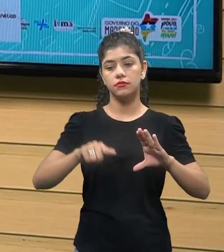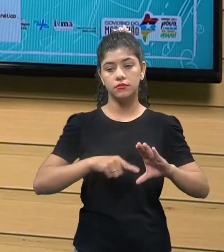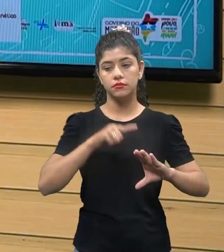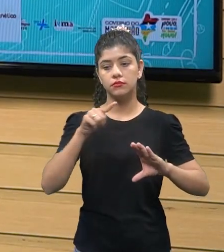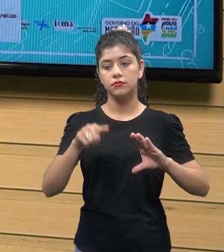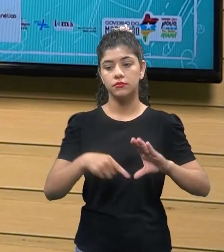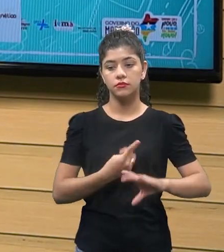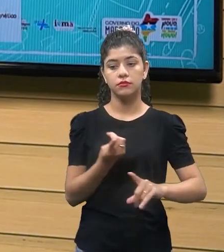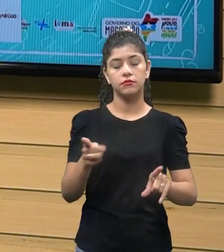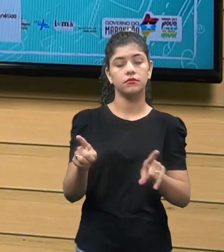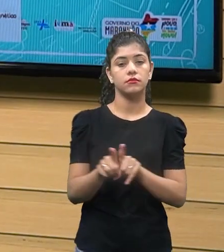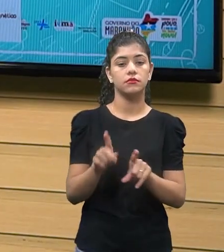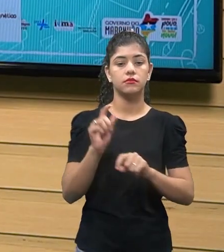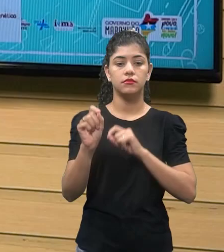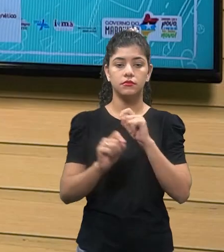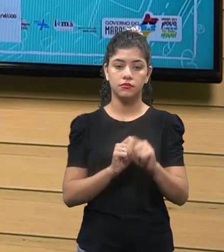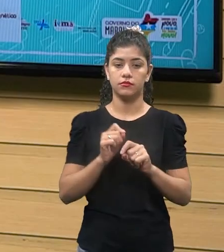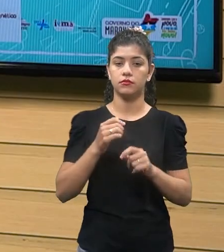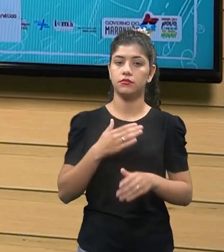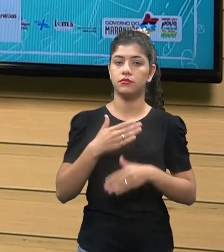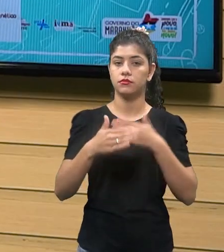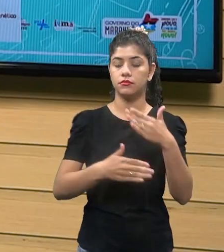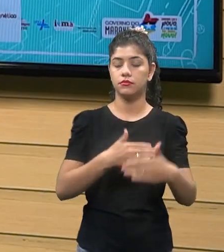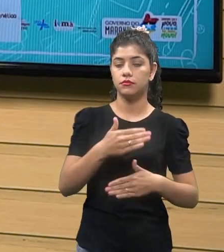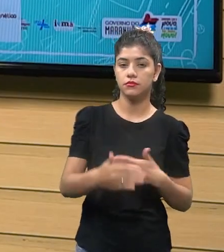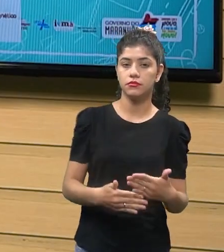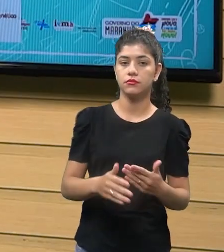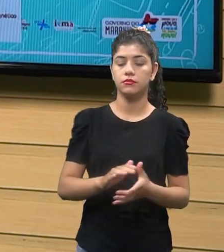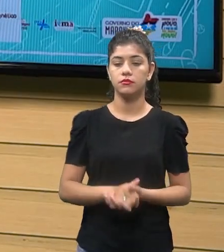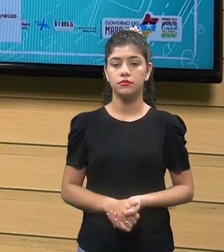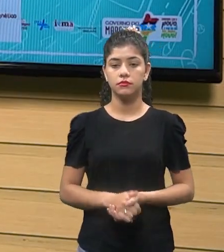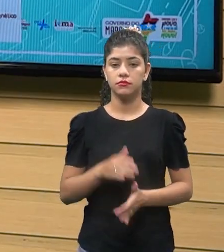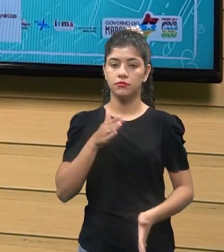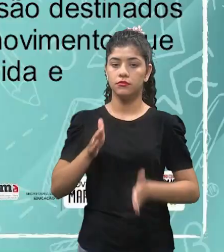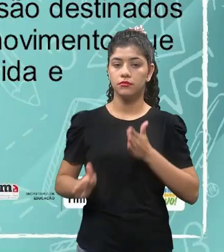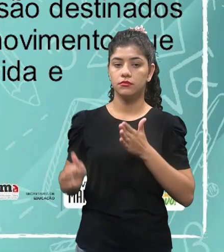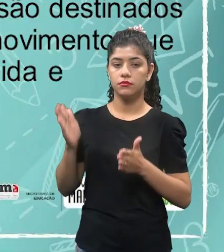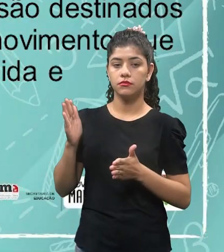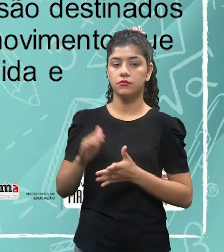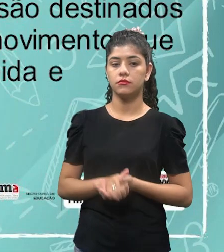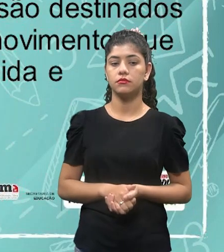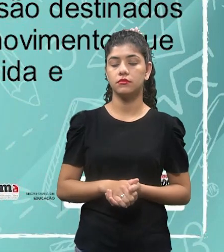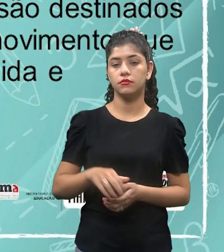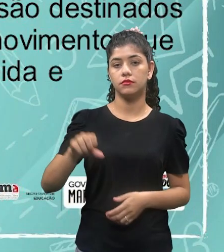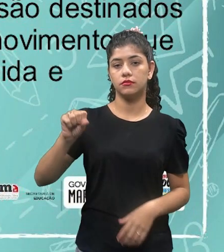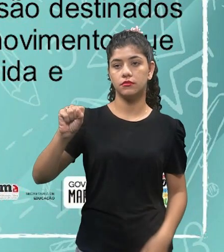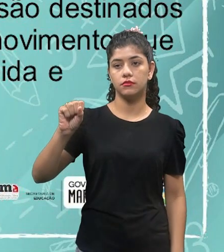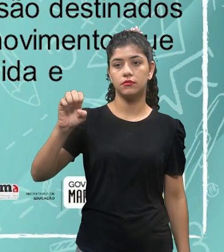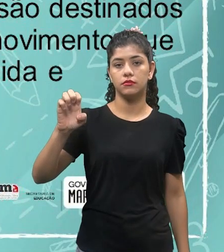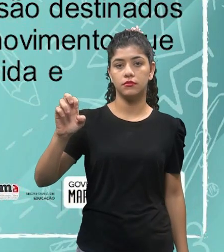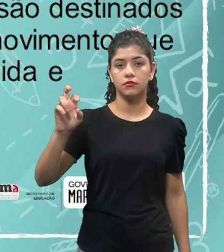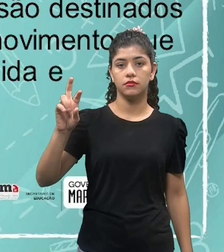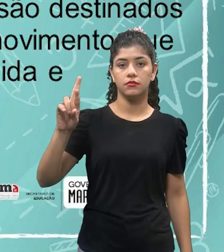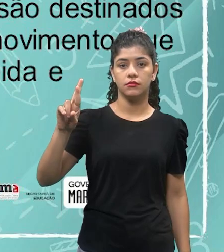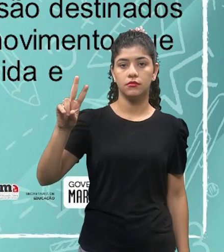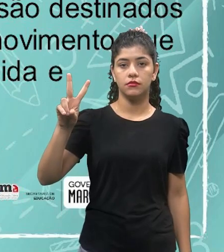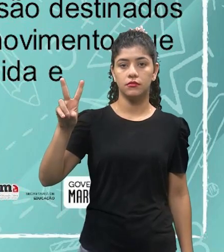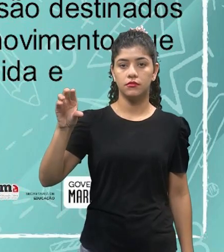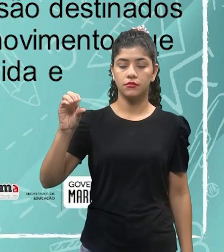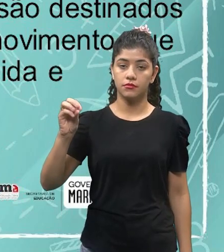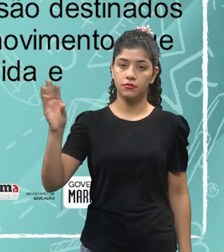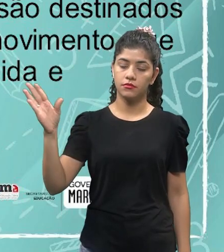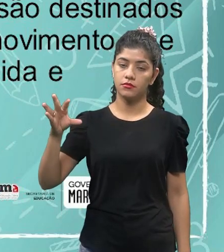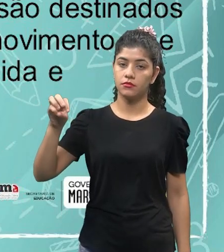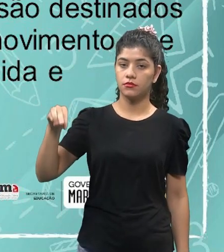giro, e a partir daí que vai dar movimentação ao nosso robô. O servomotor.